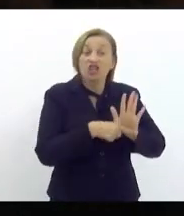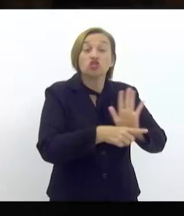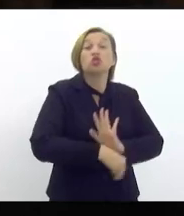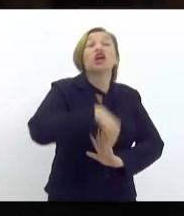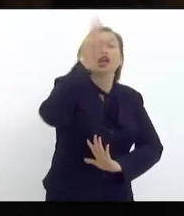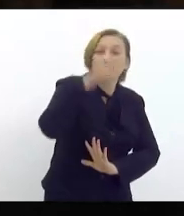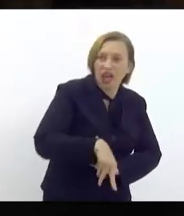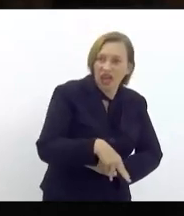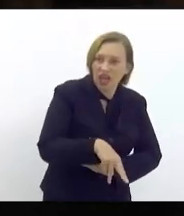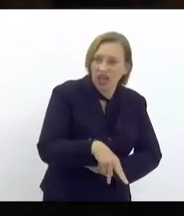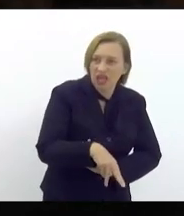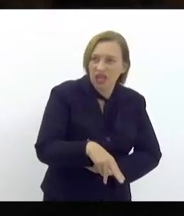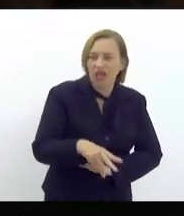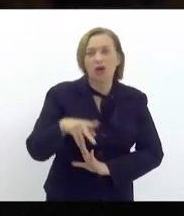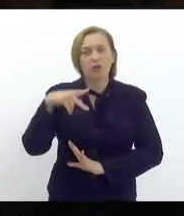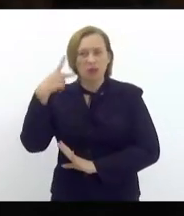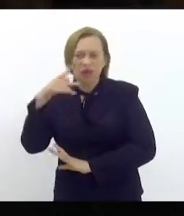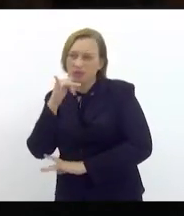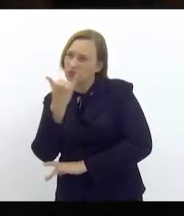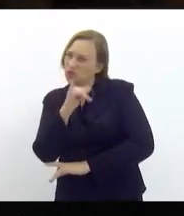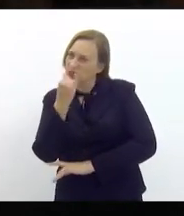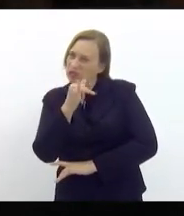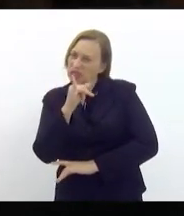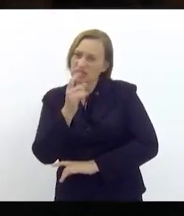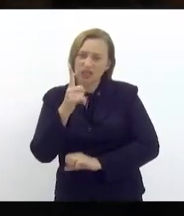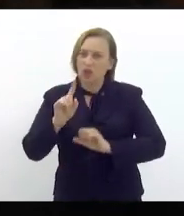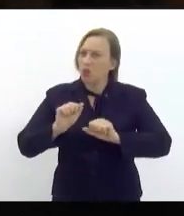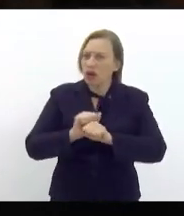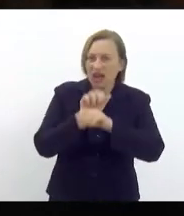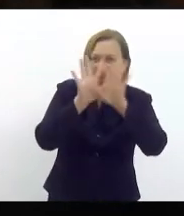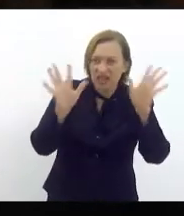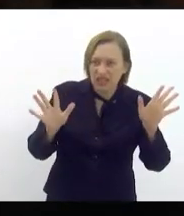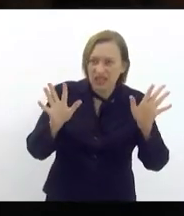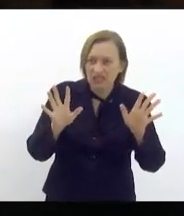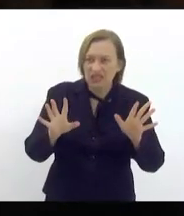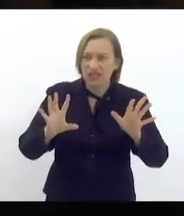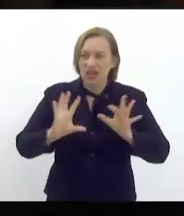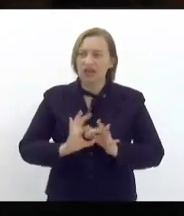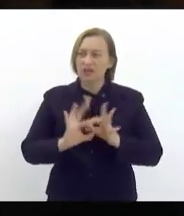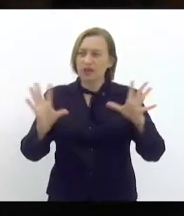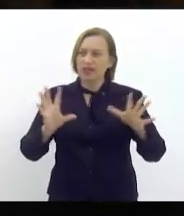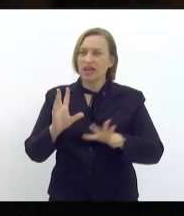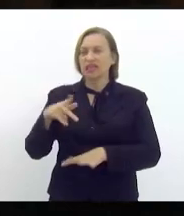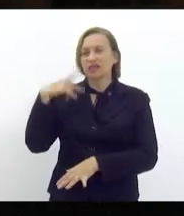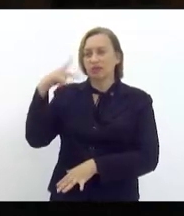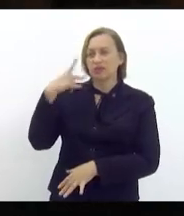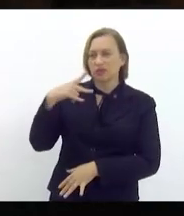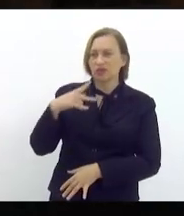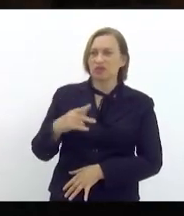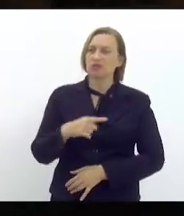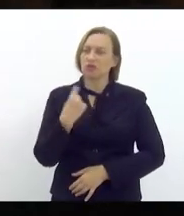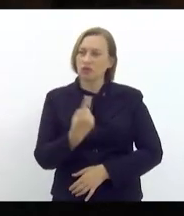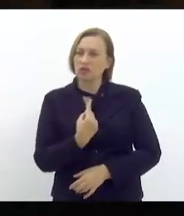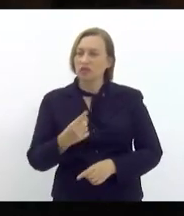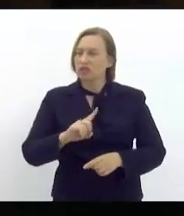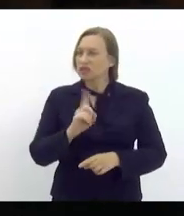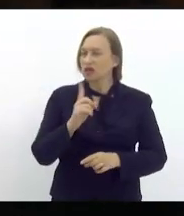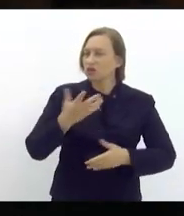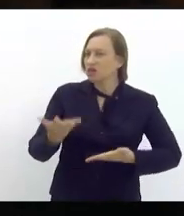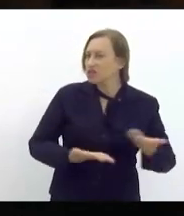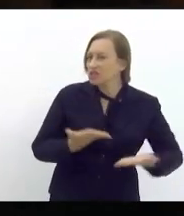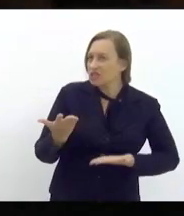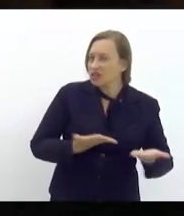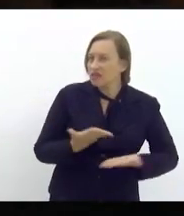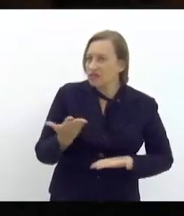está servindo ao parlamento fluminense ela não serve a transparência a autonomia dos parlamentares ela não está servindo